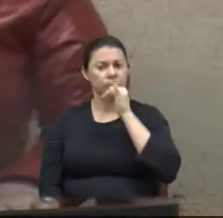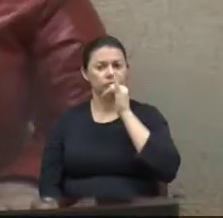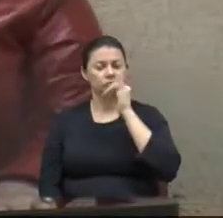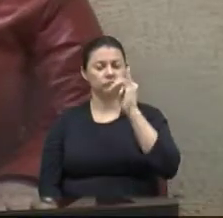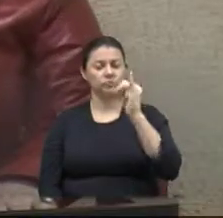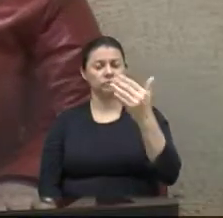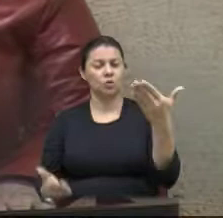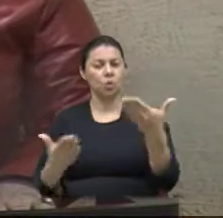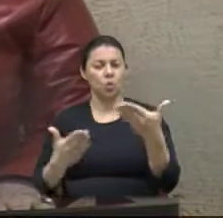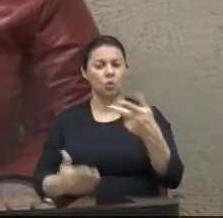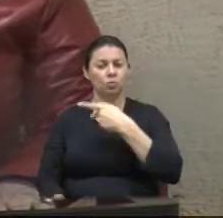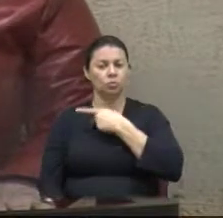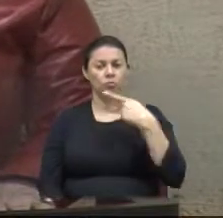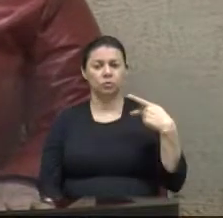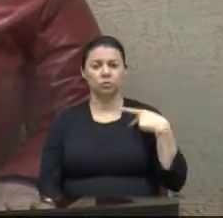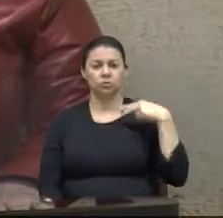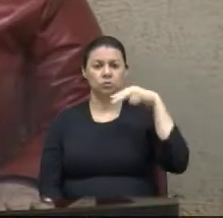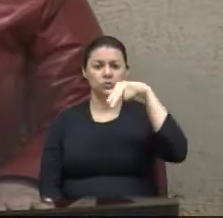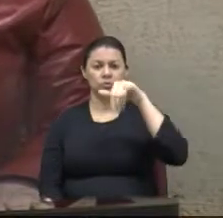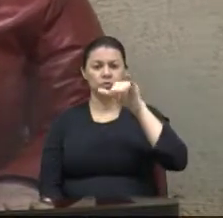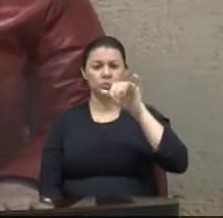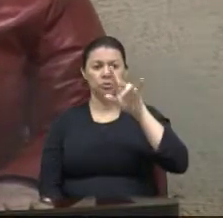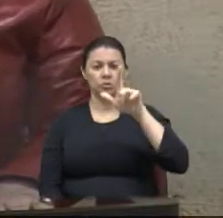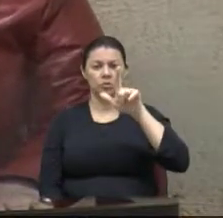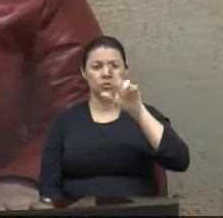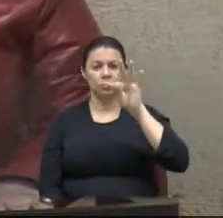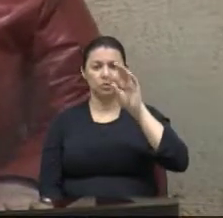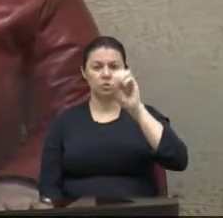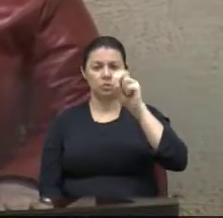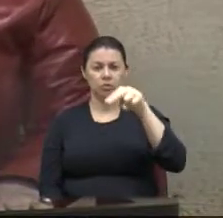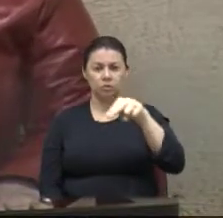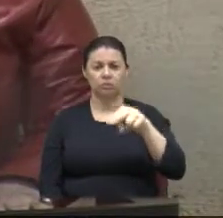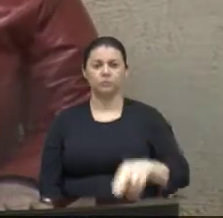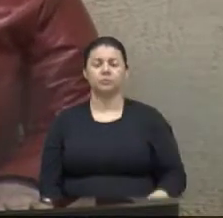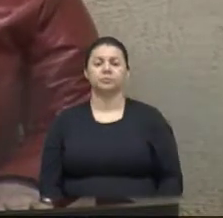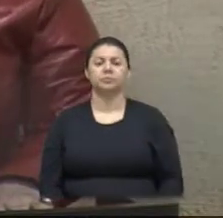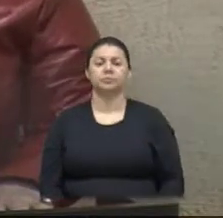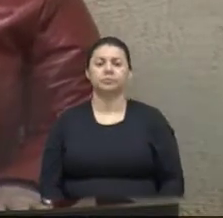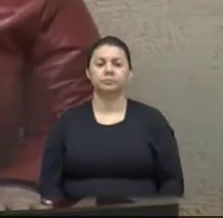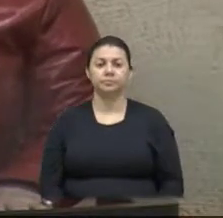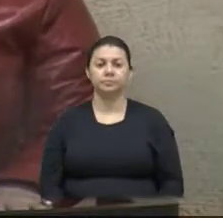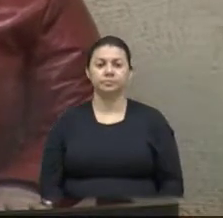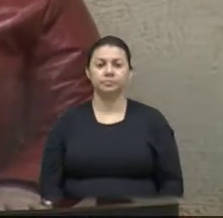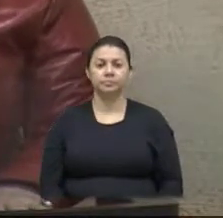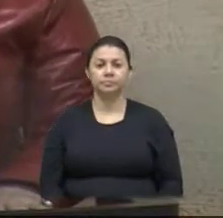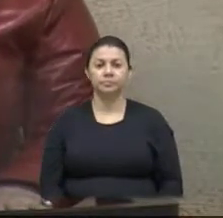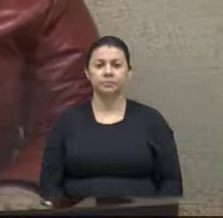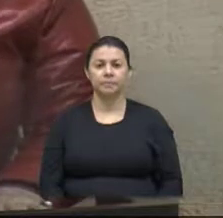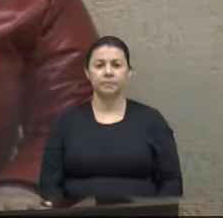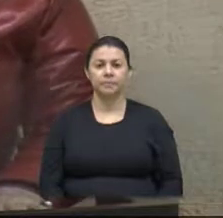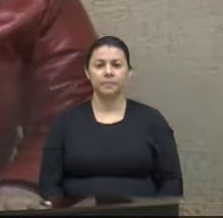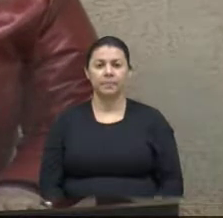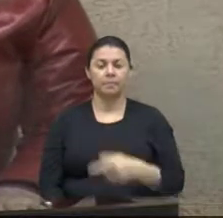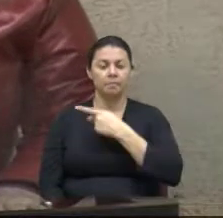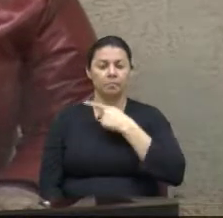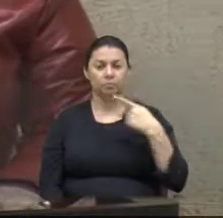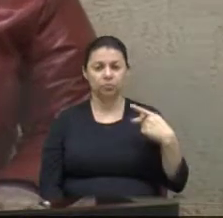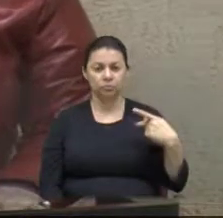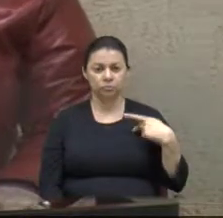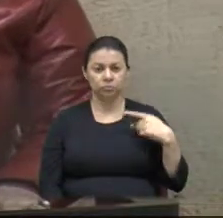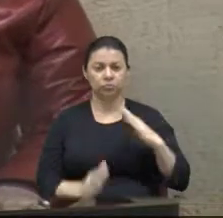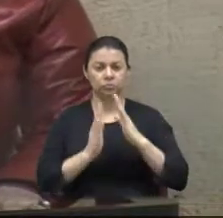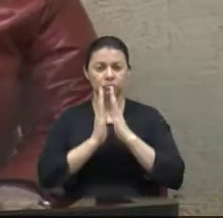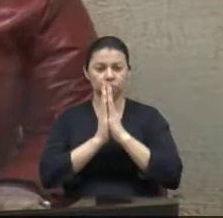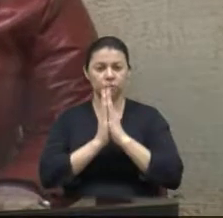nilton tomasini que é pastor da igreja presbiteriana a qual eu estou me referindo agora o presbítero